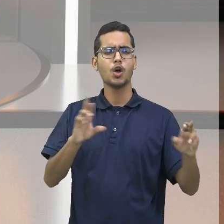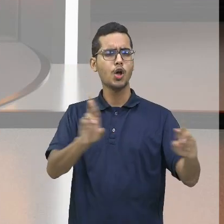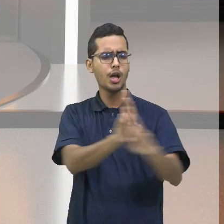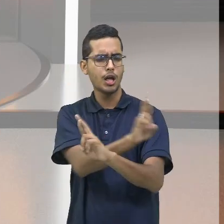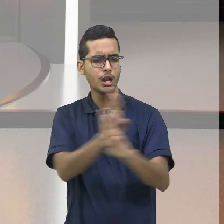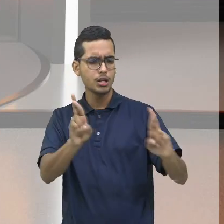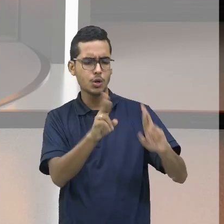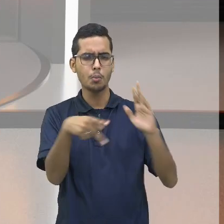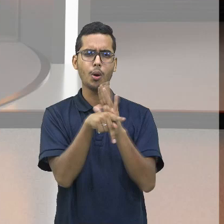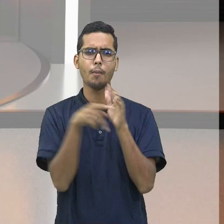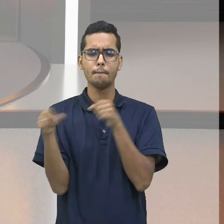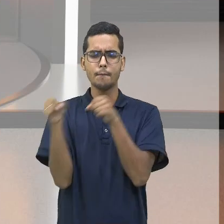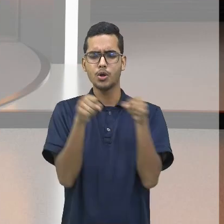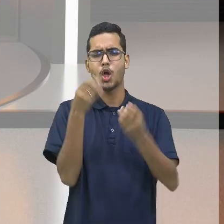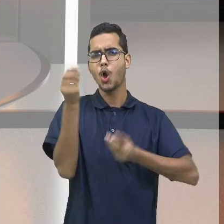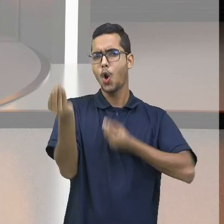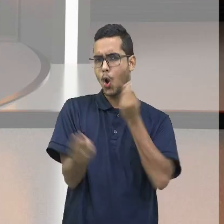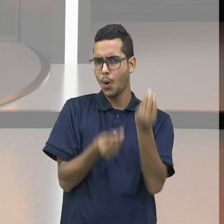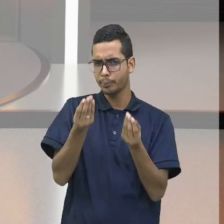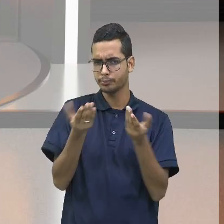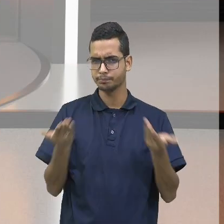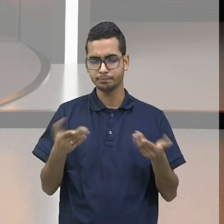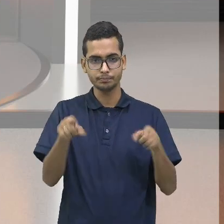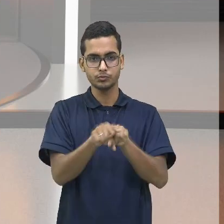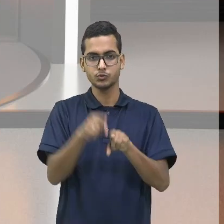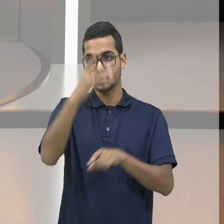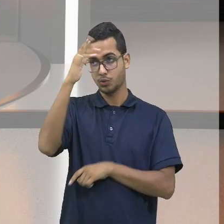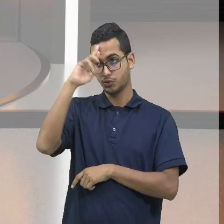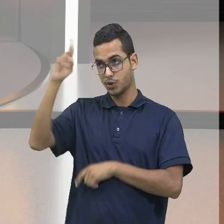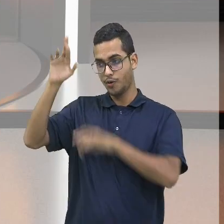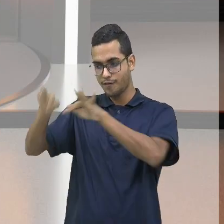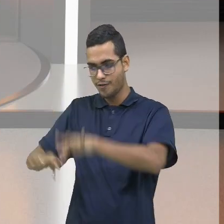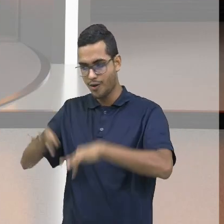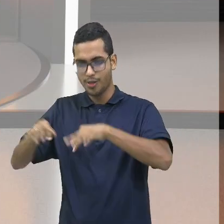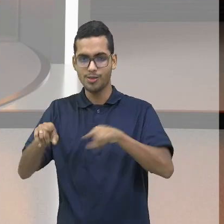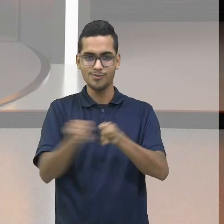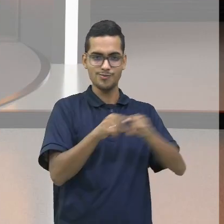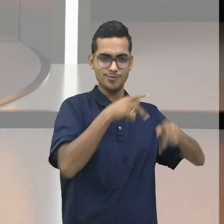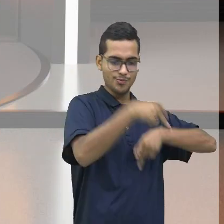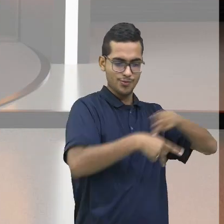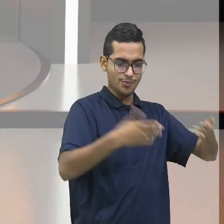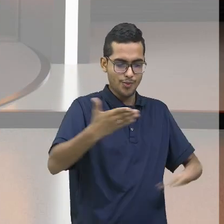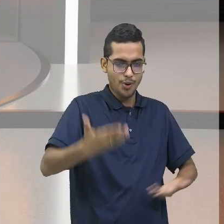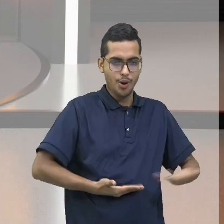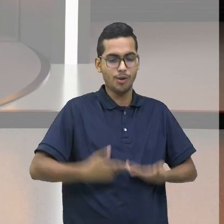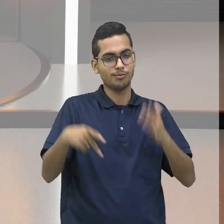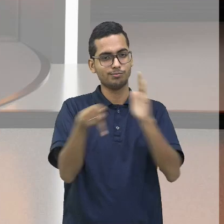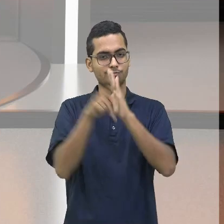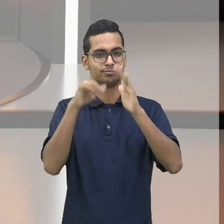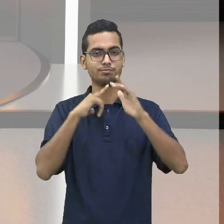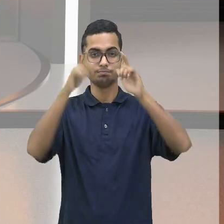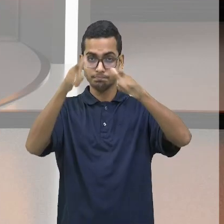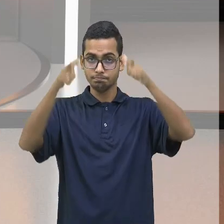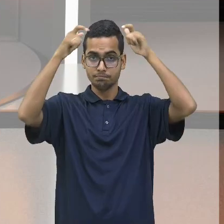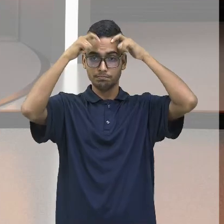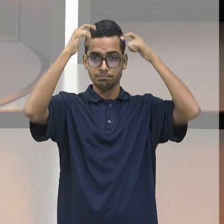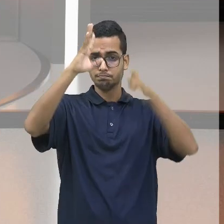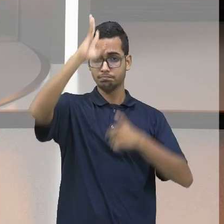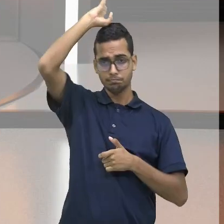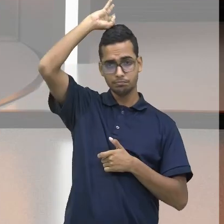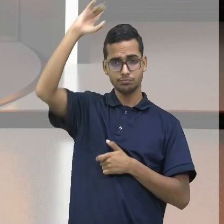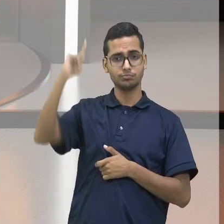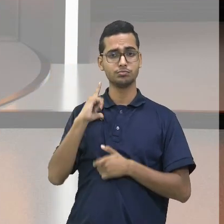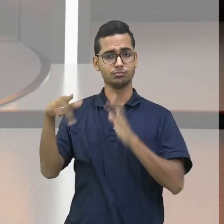poder. Até o Império Romano você tem a monarquia, né, a figura